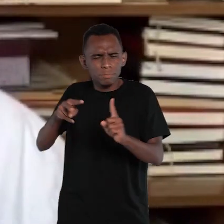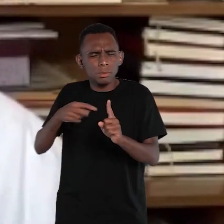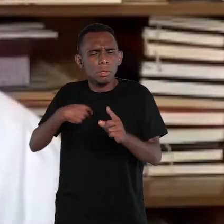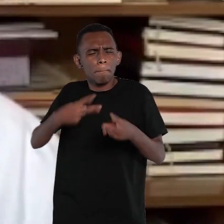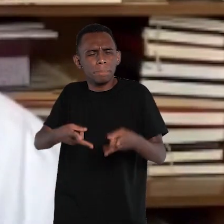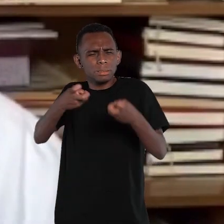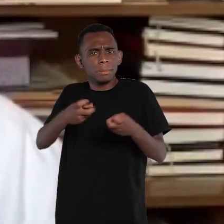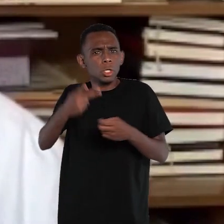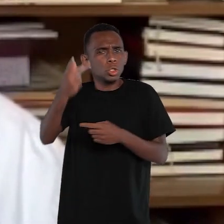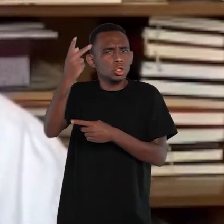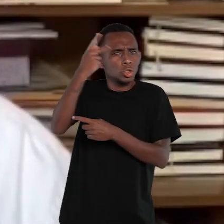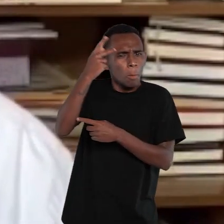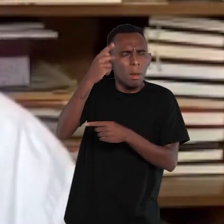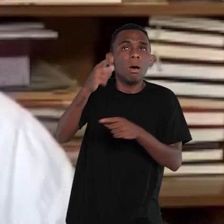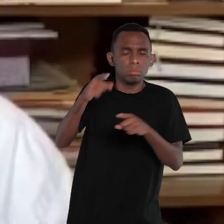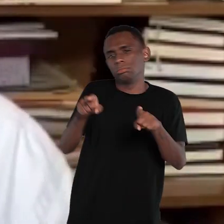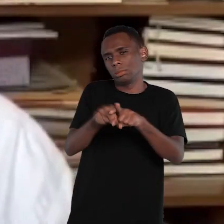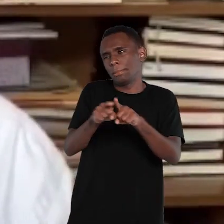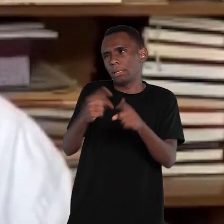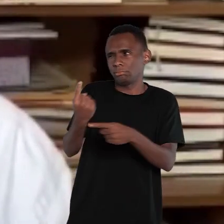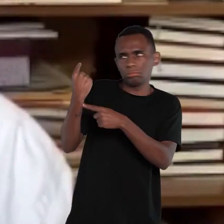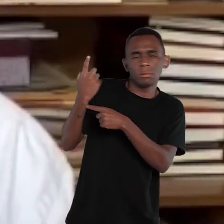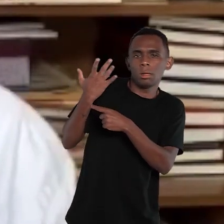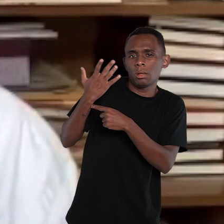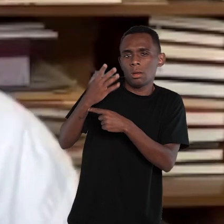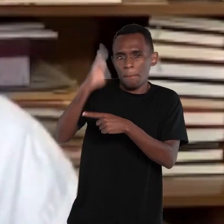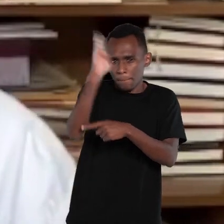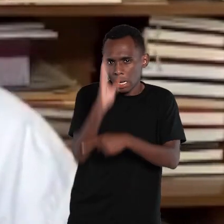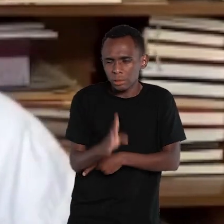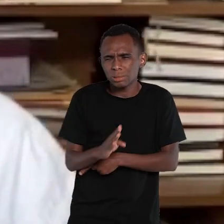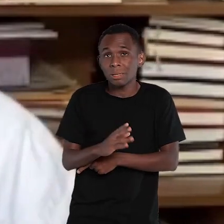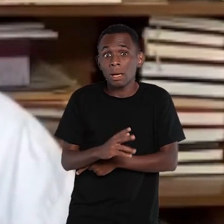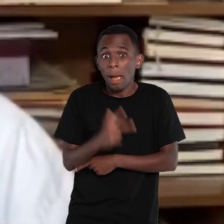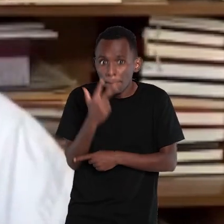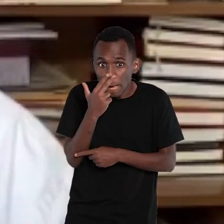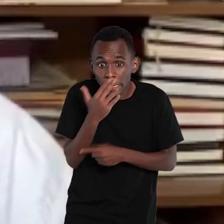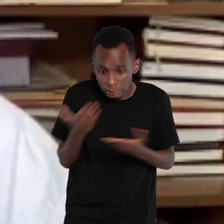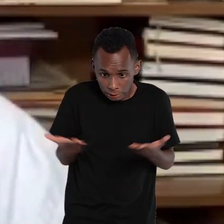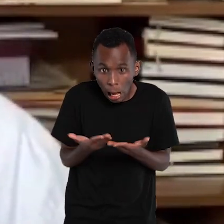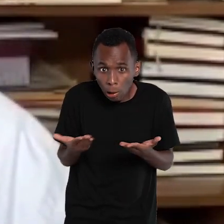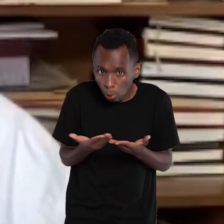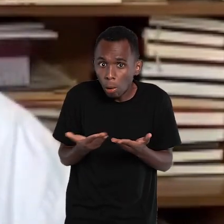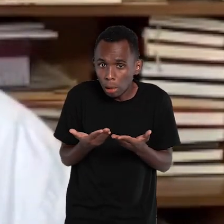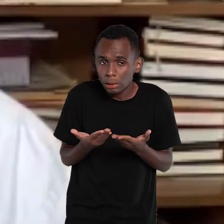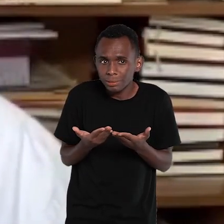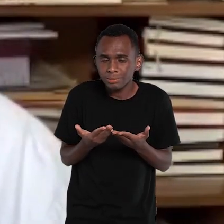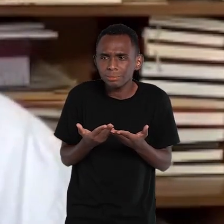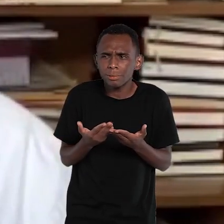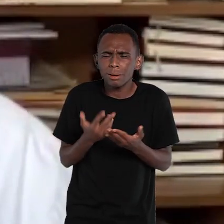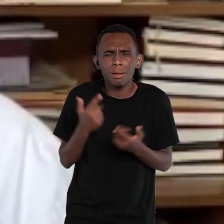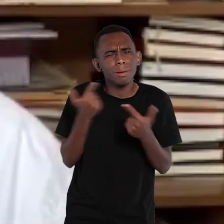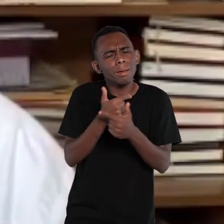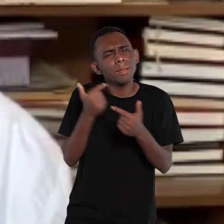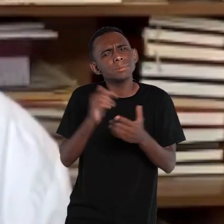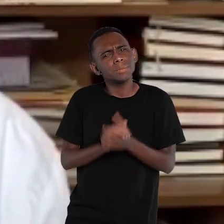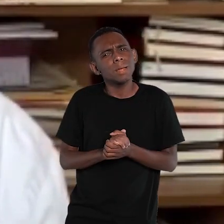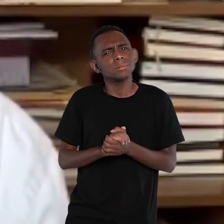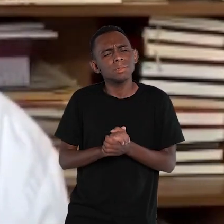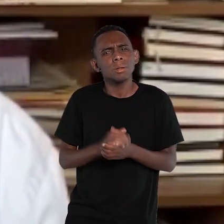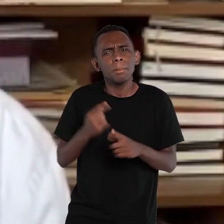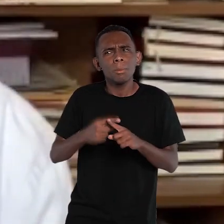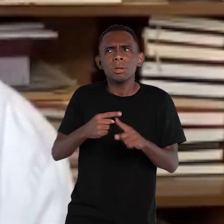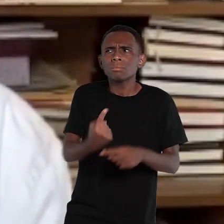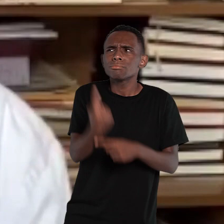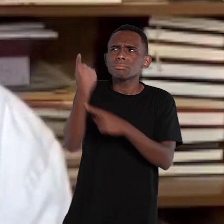estavam atravessando um momento de extrema violência. Parecido com agora. Não, é engraçado republicar Faroestes